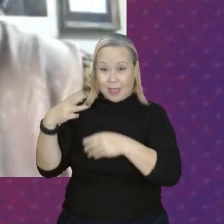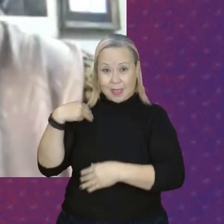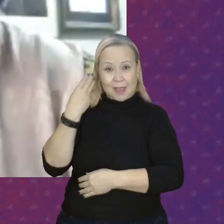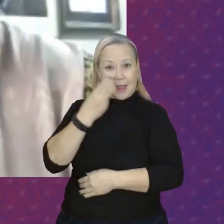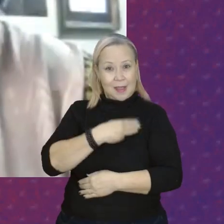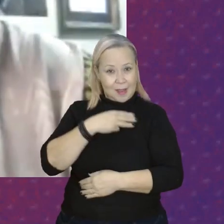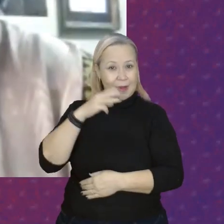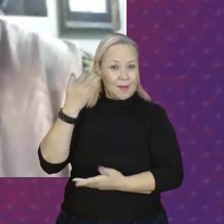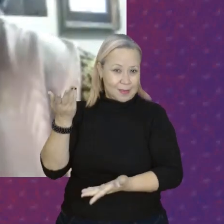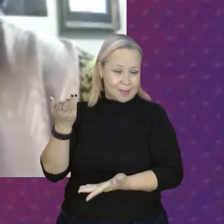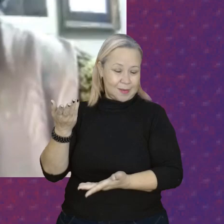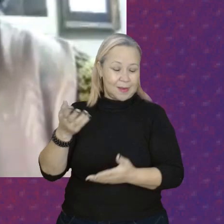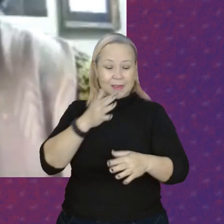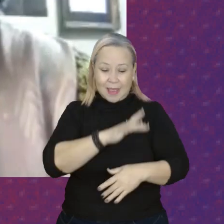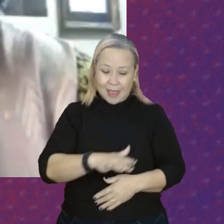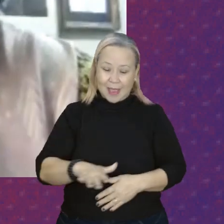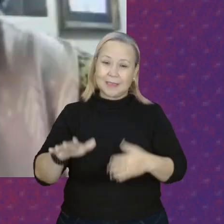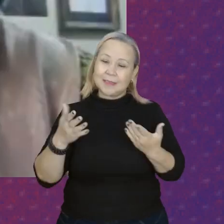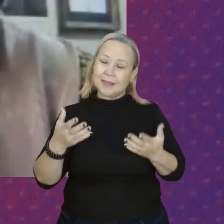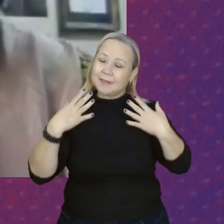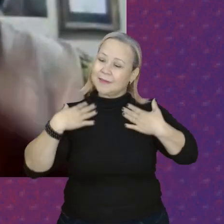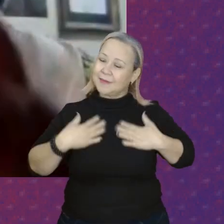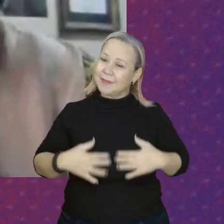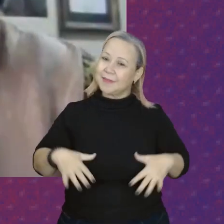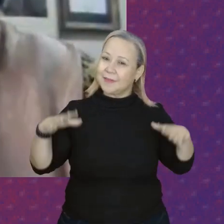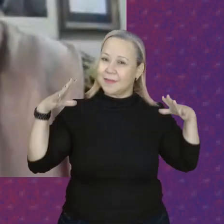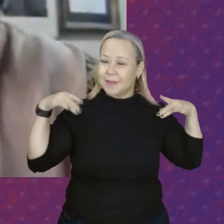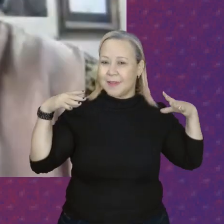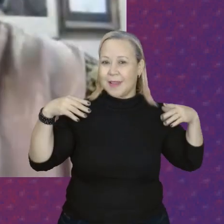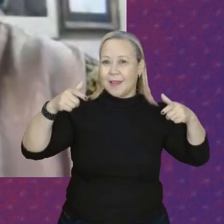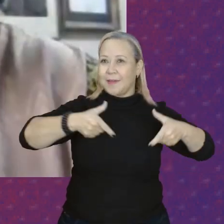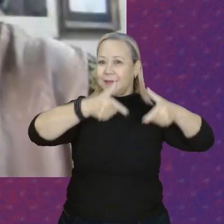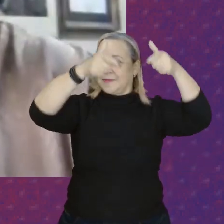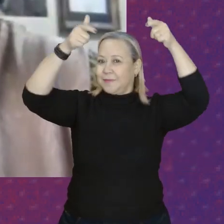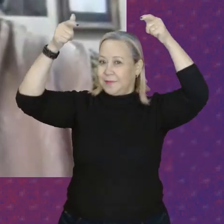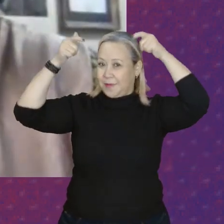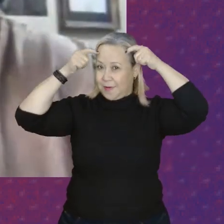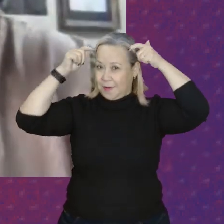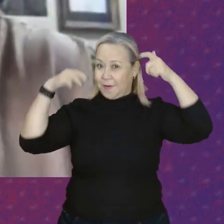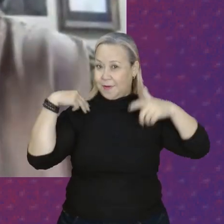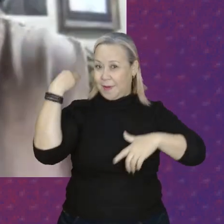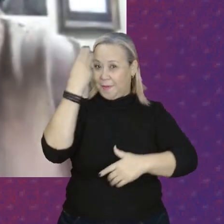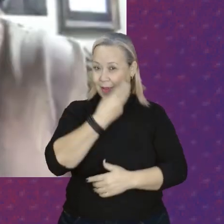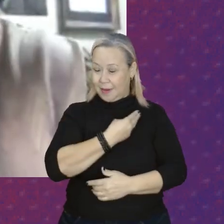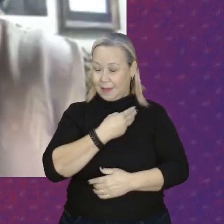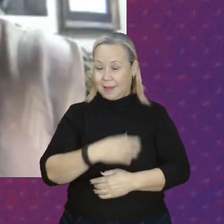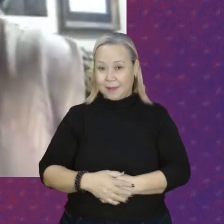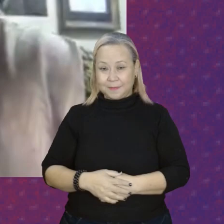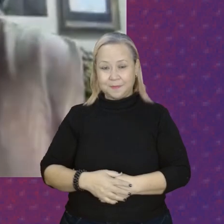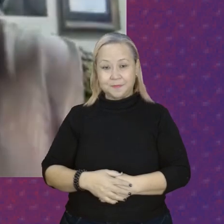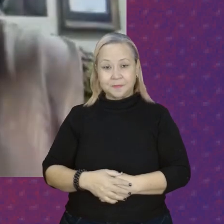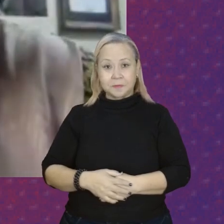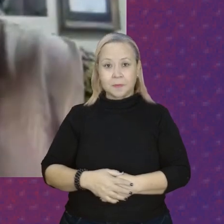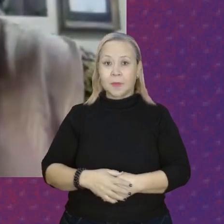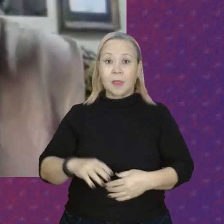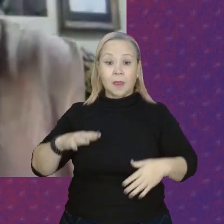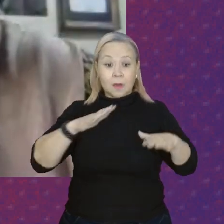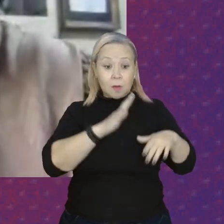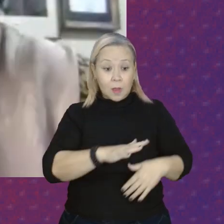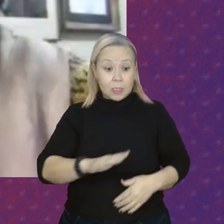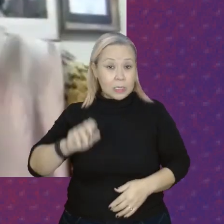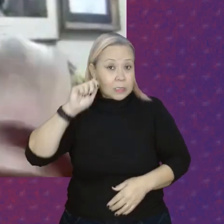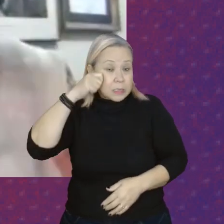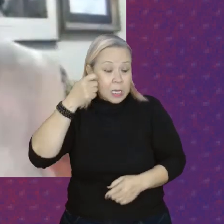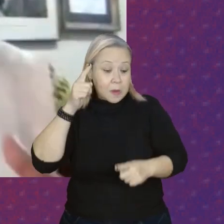Senhora, as crianças vestiam de anjo para coroar Nossa Senhora. As crianças negras eram proibidas. Né? Por